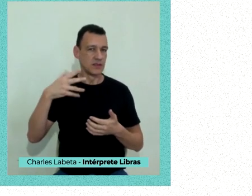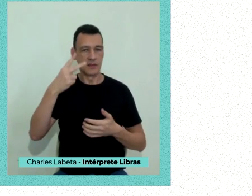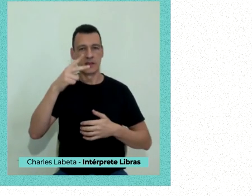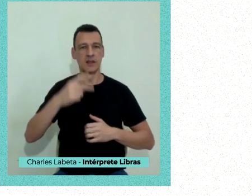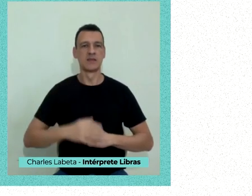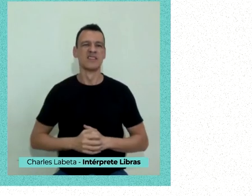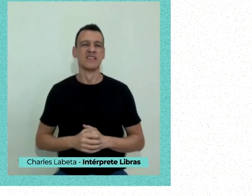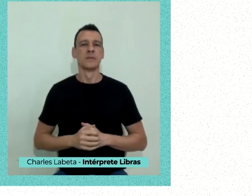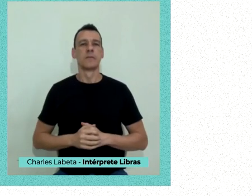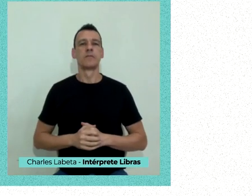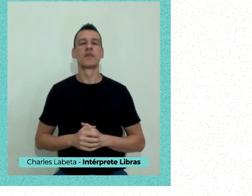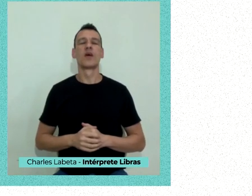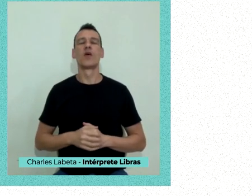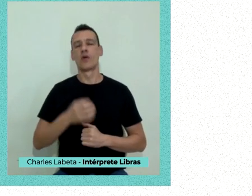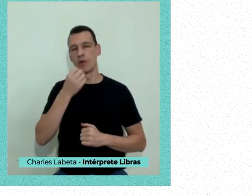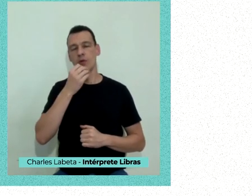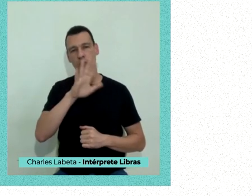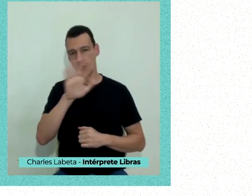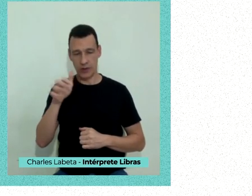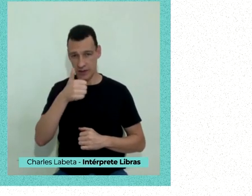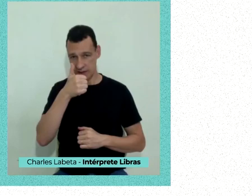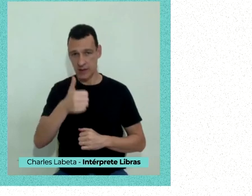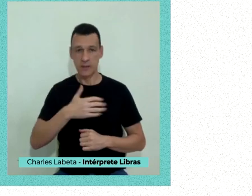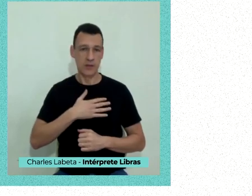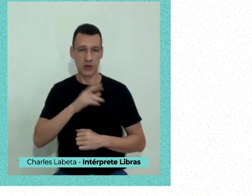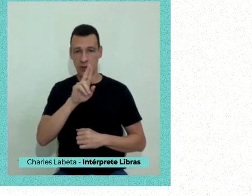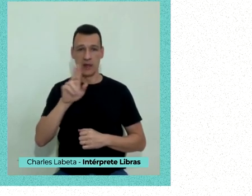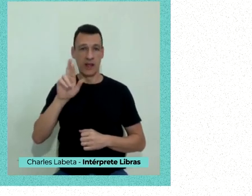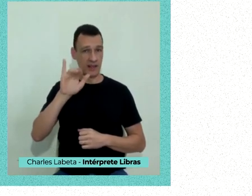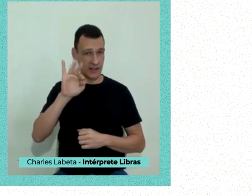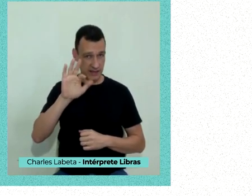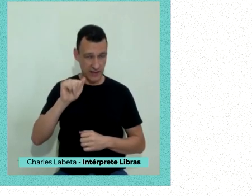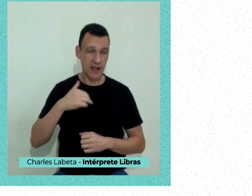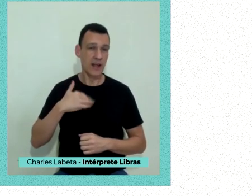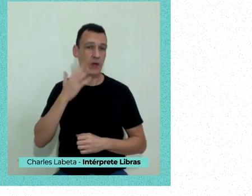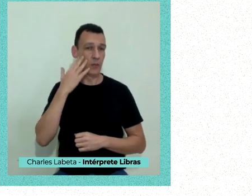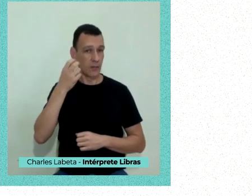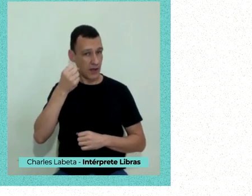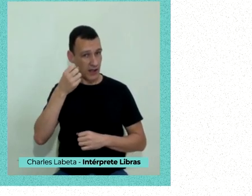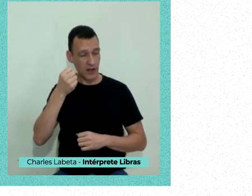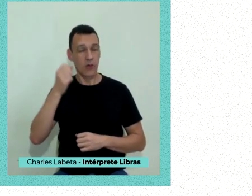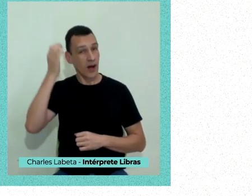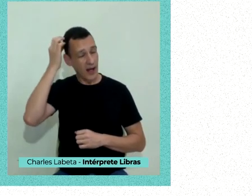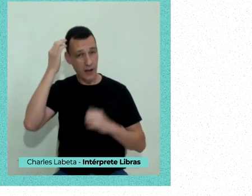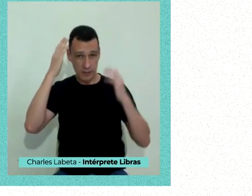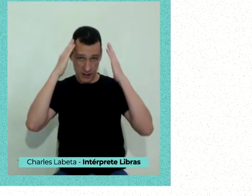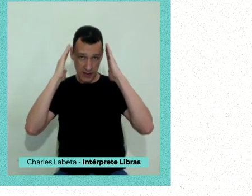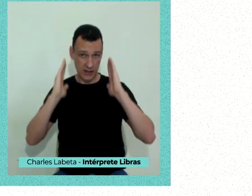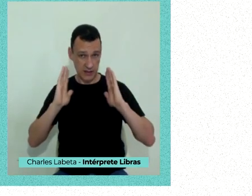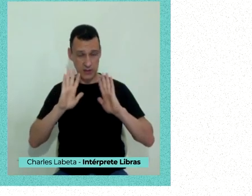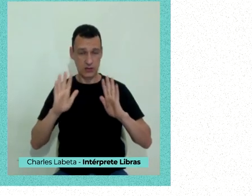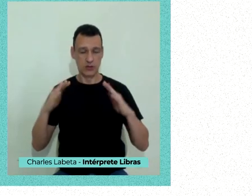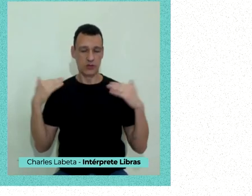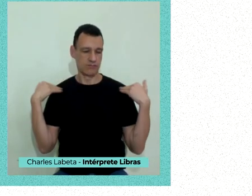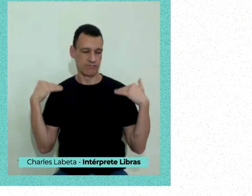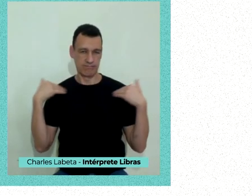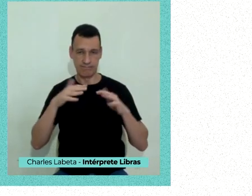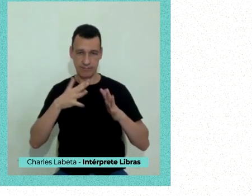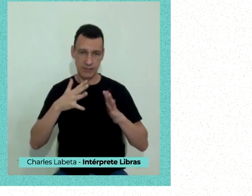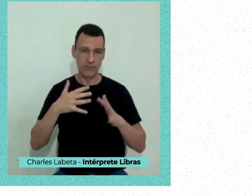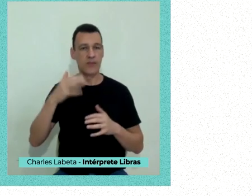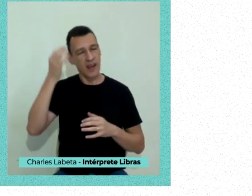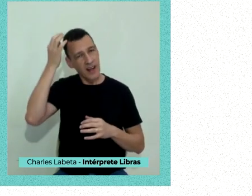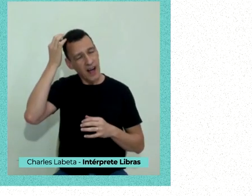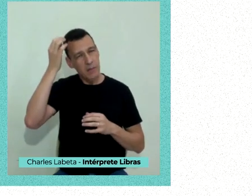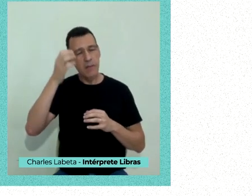Olá a todos. O meu nome é Rita, então eu sou uma mulher branca, de cabelos lisos, na altura do ombro, castanhos claros, estou